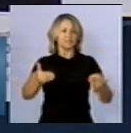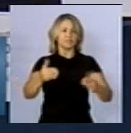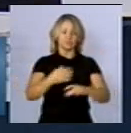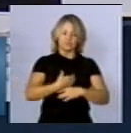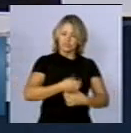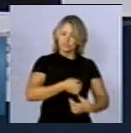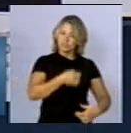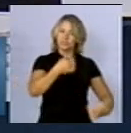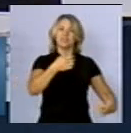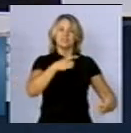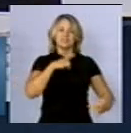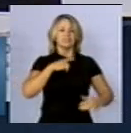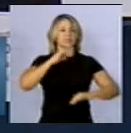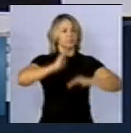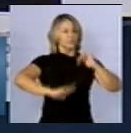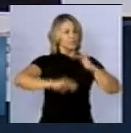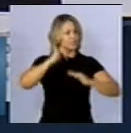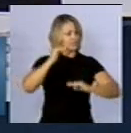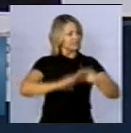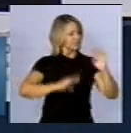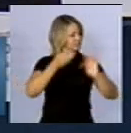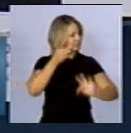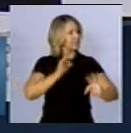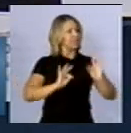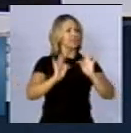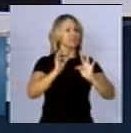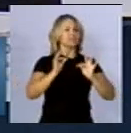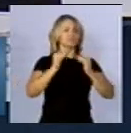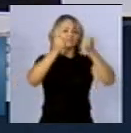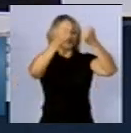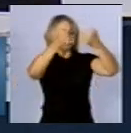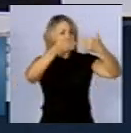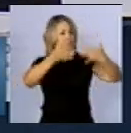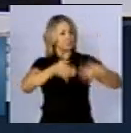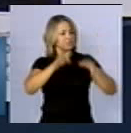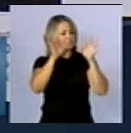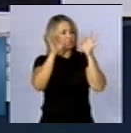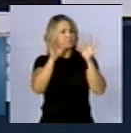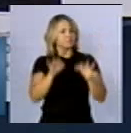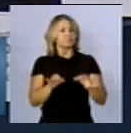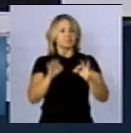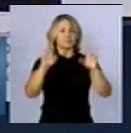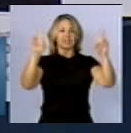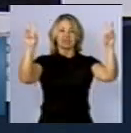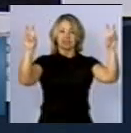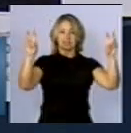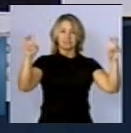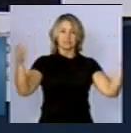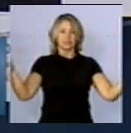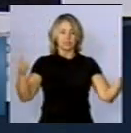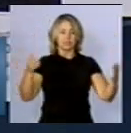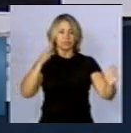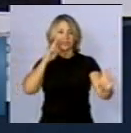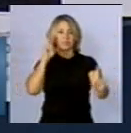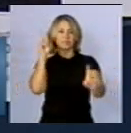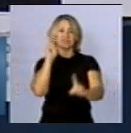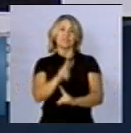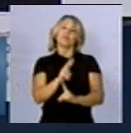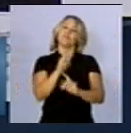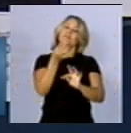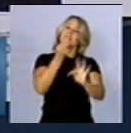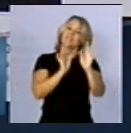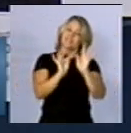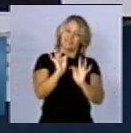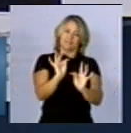Engenheiros com muita qualificação técnica souberam colocar muito bem as questões nessa perspectiva técnica